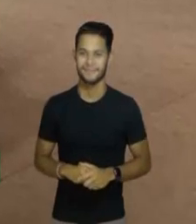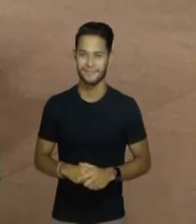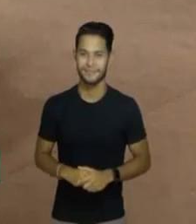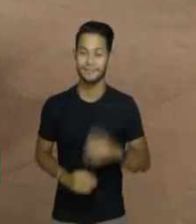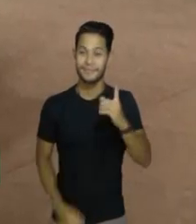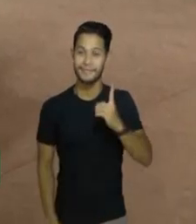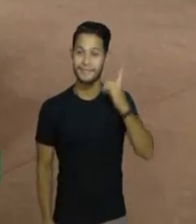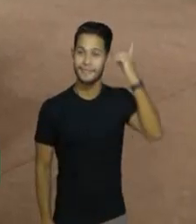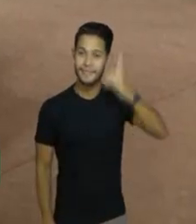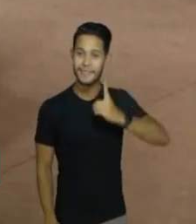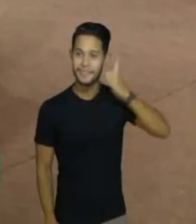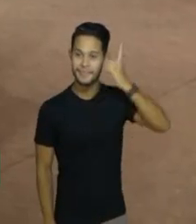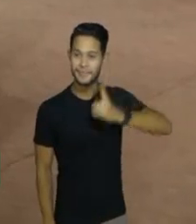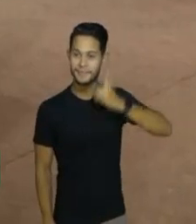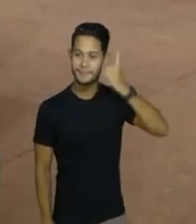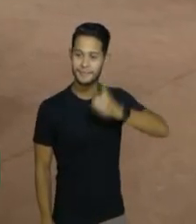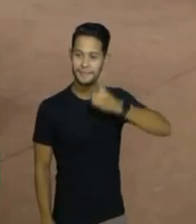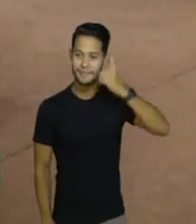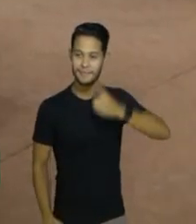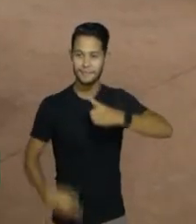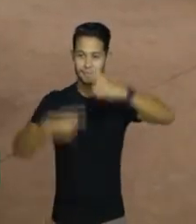Deputado Neudi Sareta.